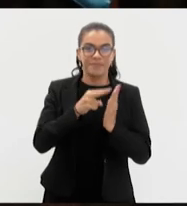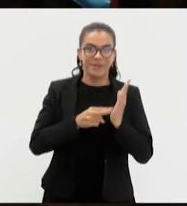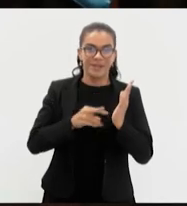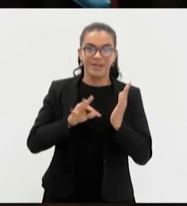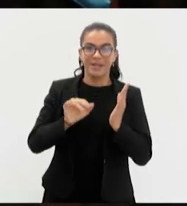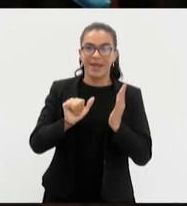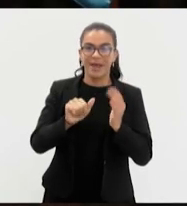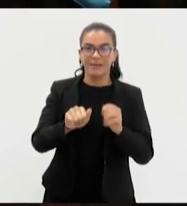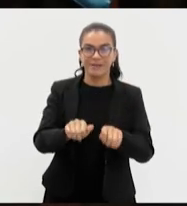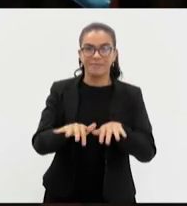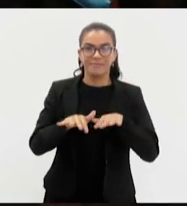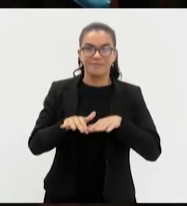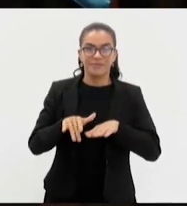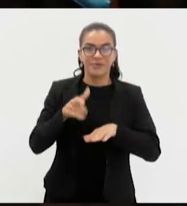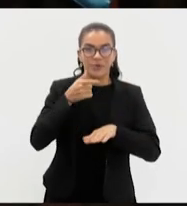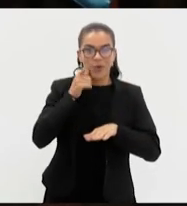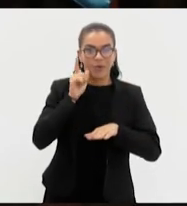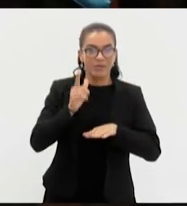sessão